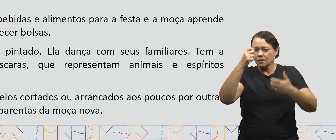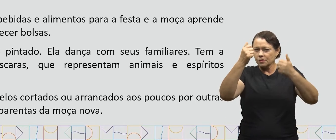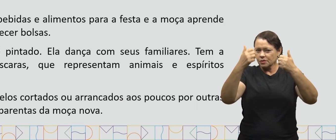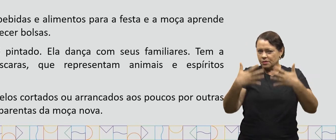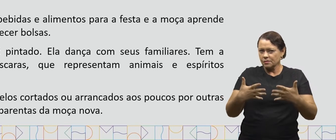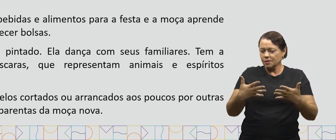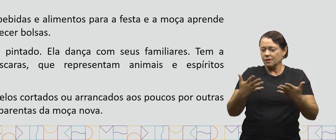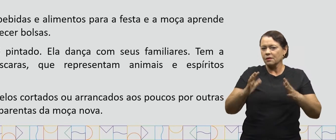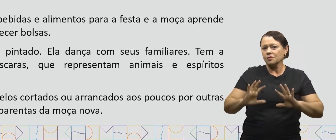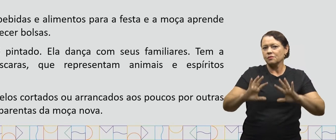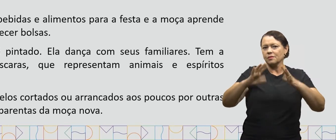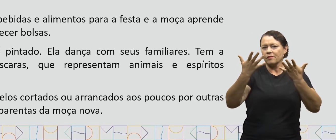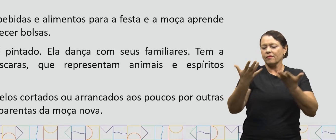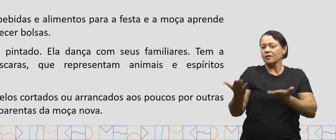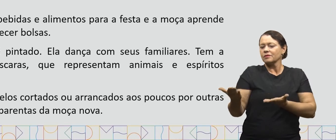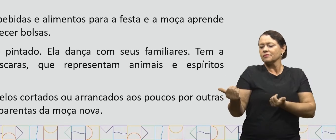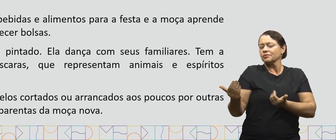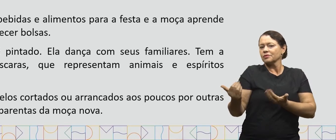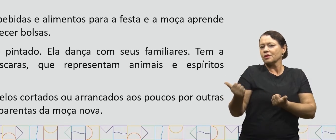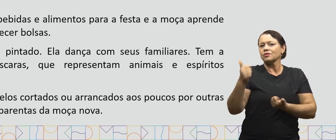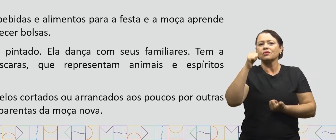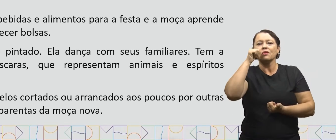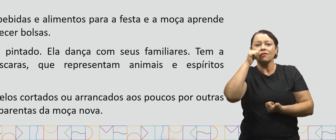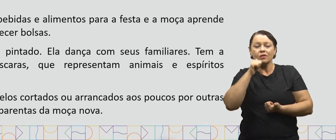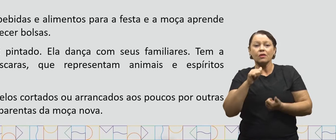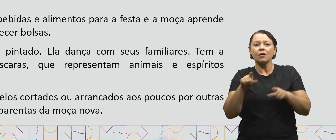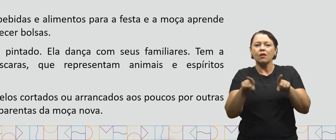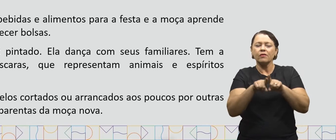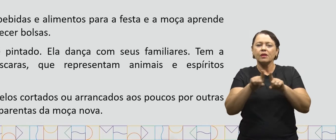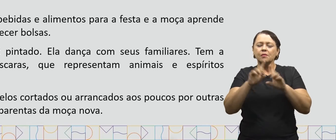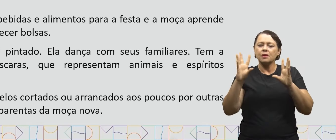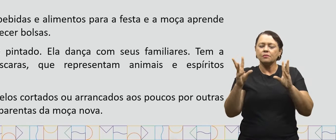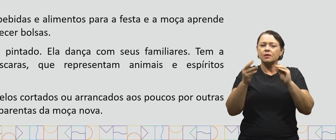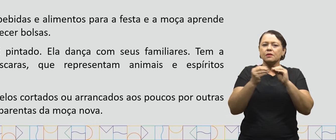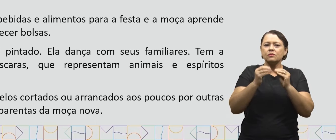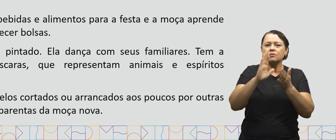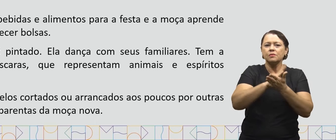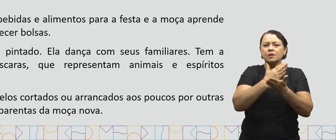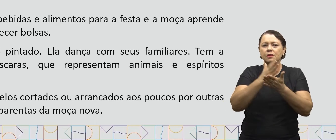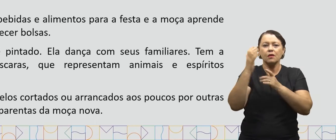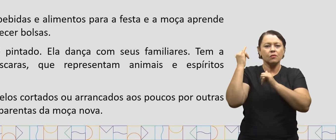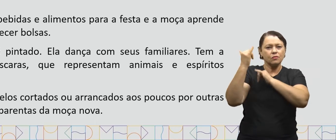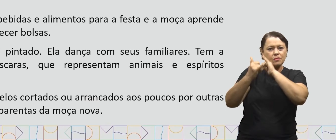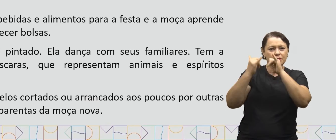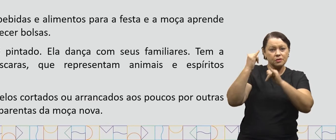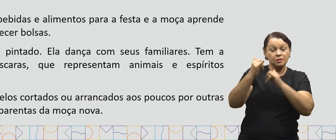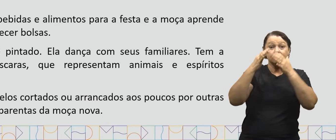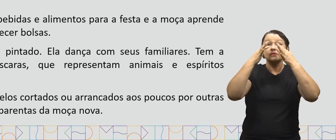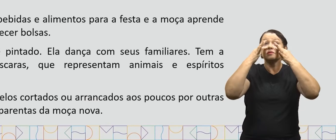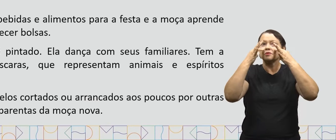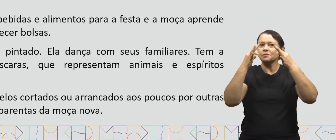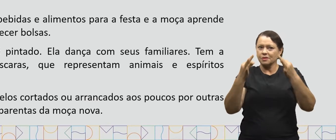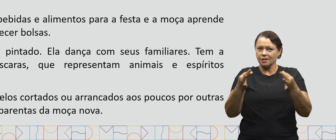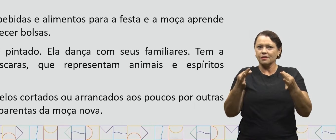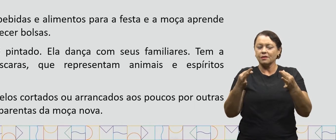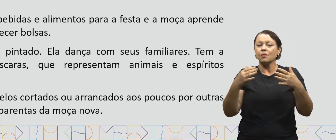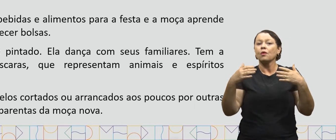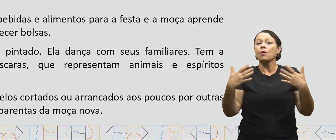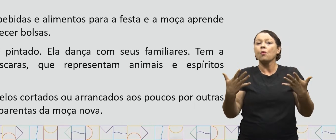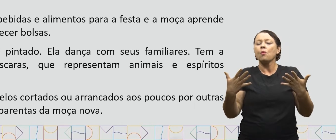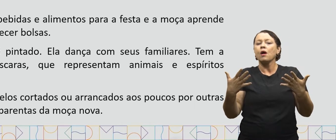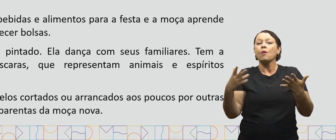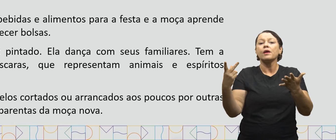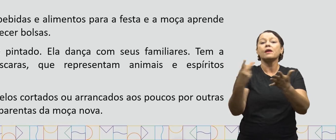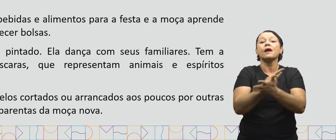sobre a festa da Moça Nova e falamos de forma resumida alguns acontecimentos. Vamos prestar atenção e ver qual alternativa